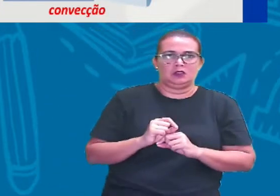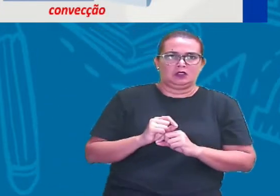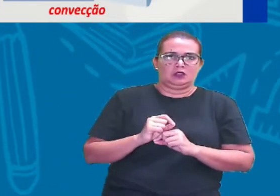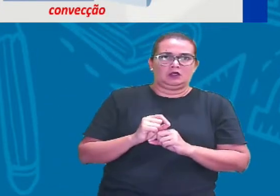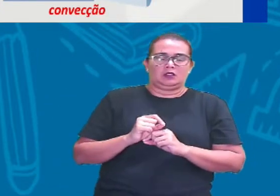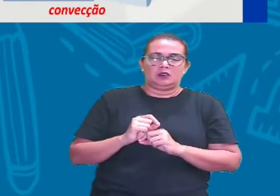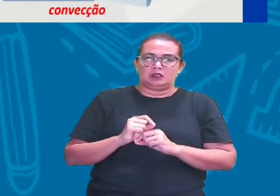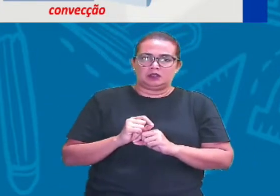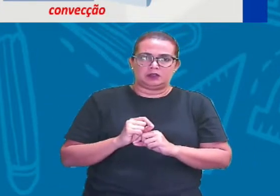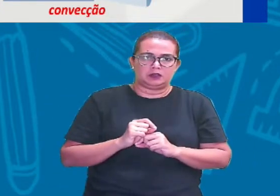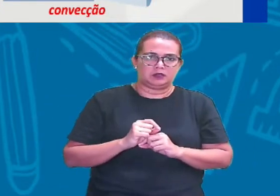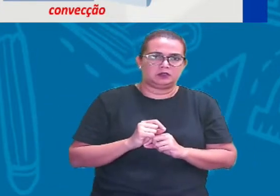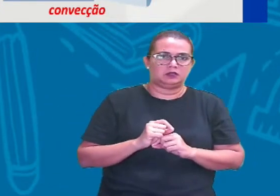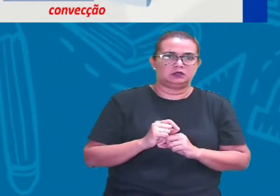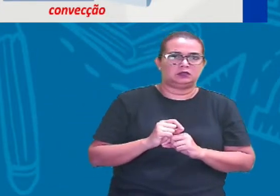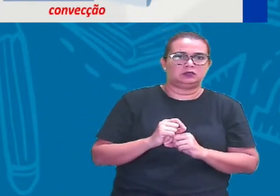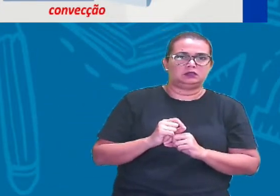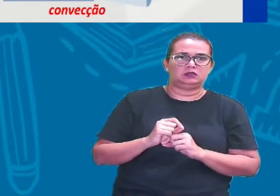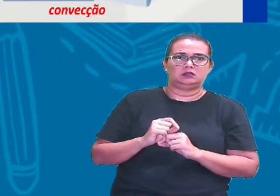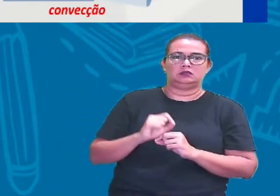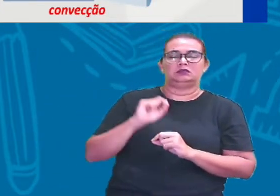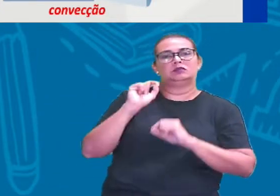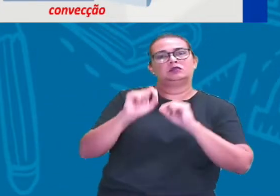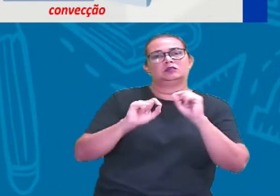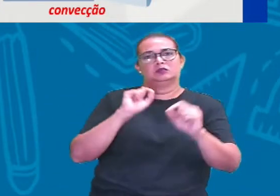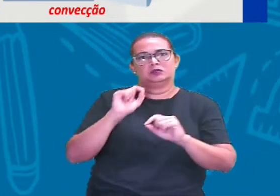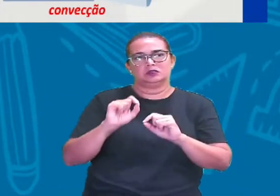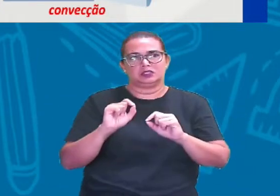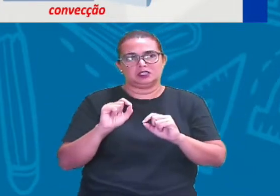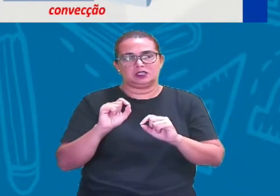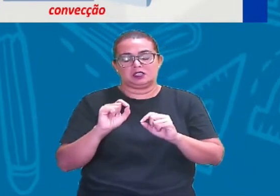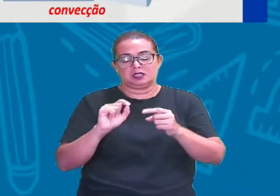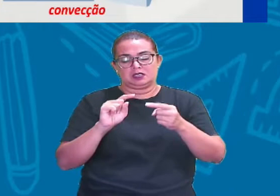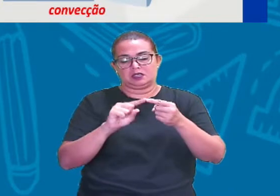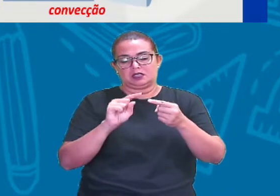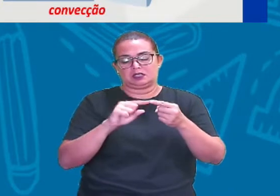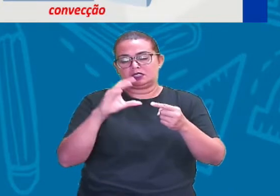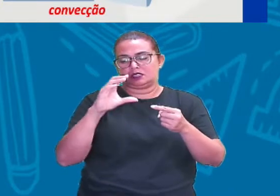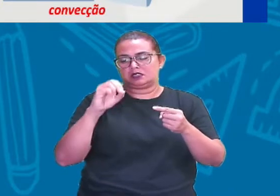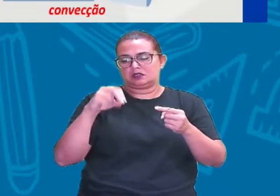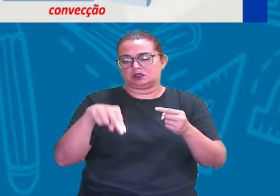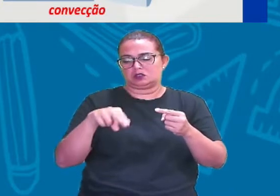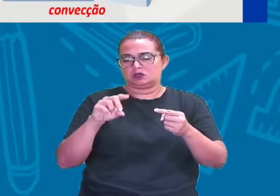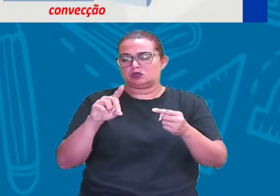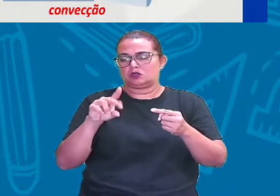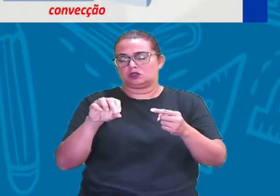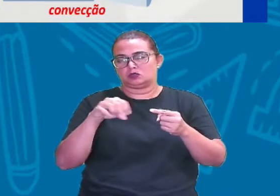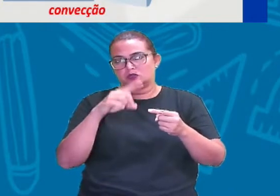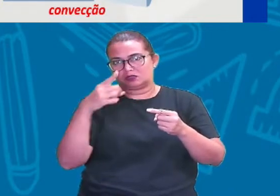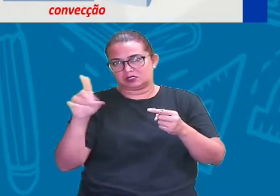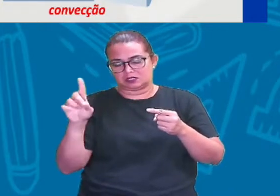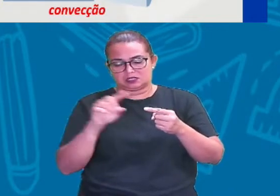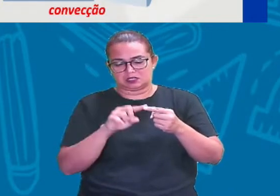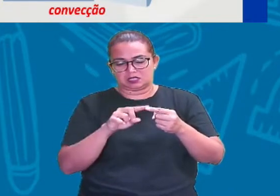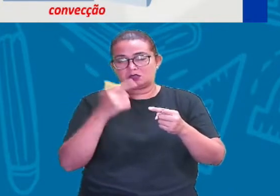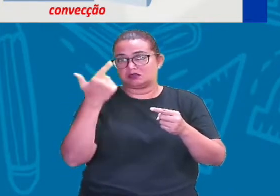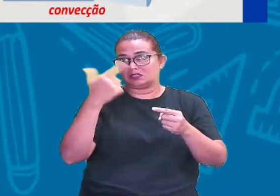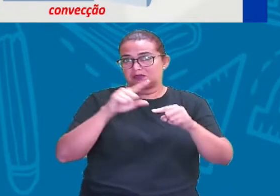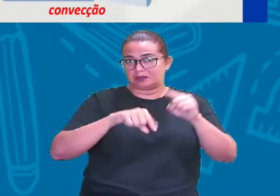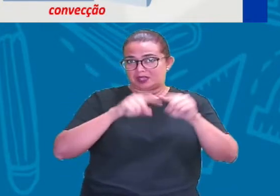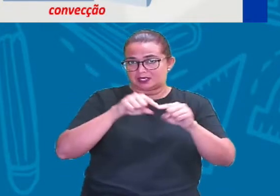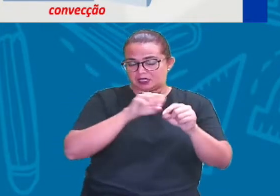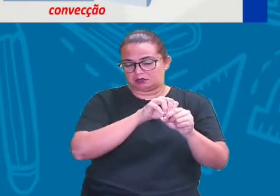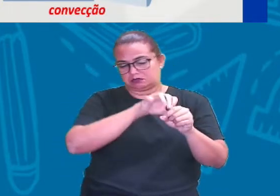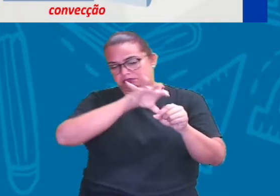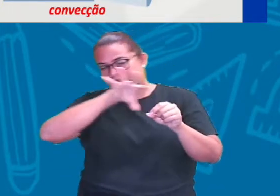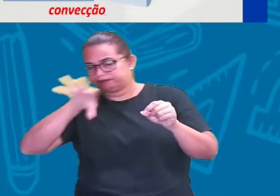que na condução, tá? Não há transporte de matéria. Mas na convecção, sim,